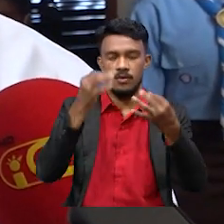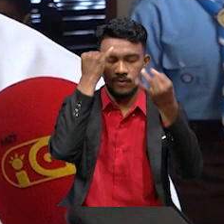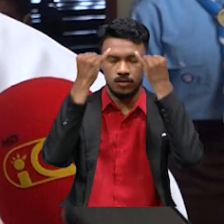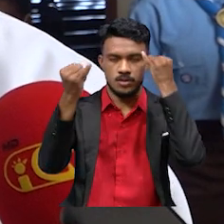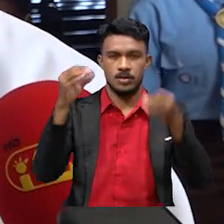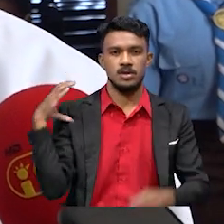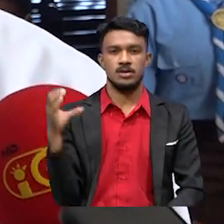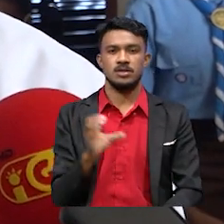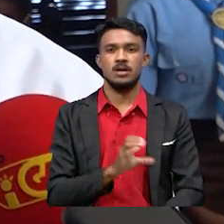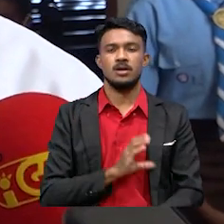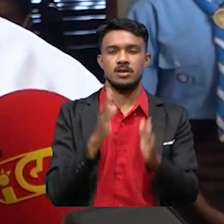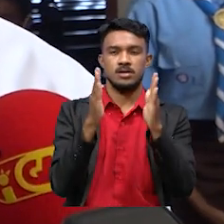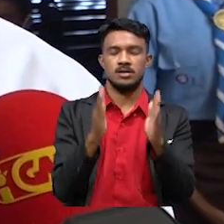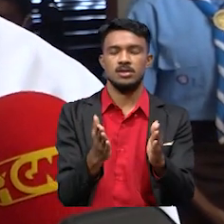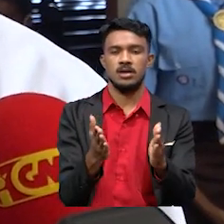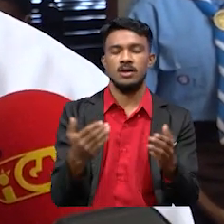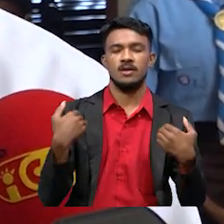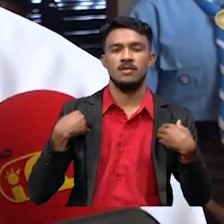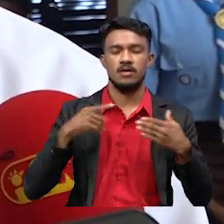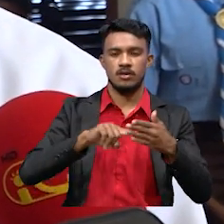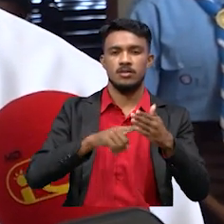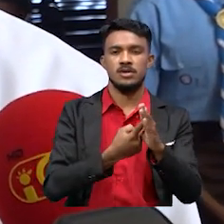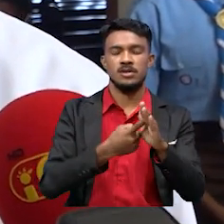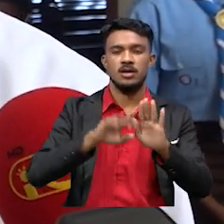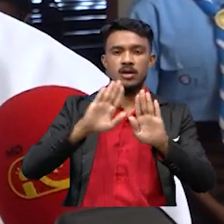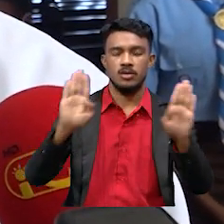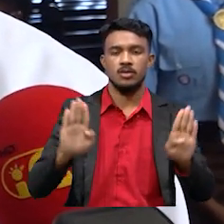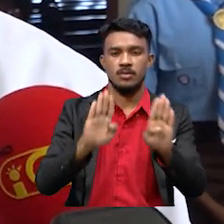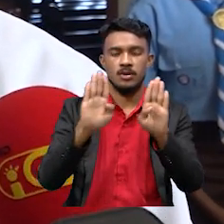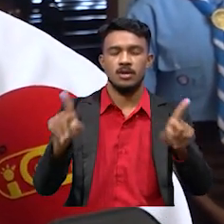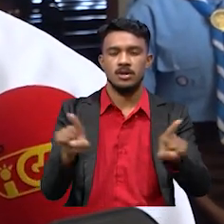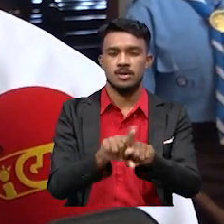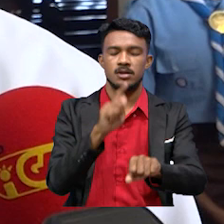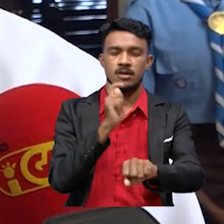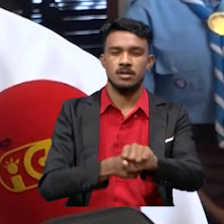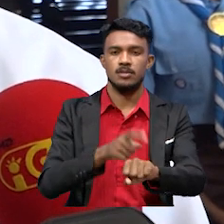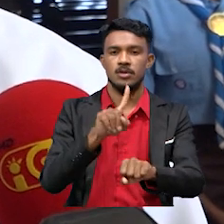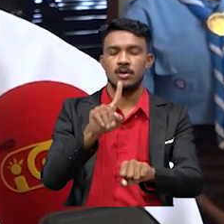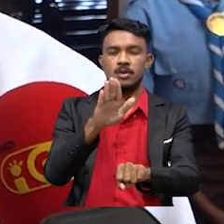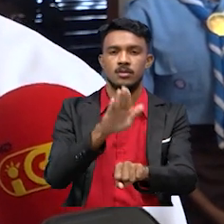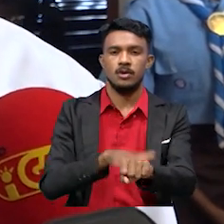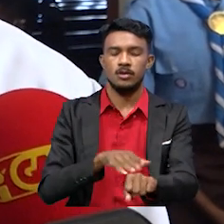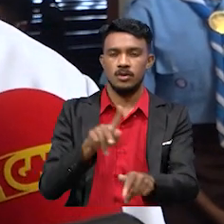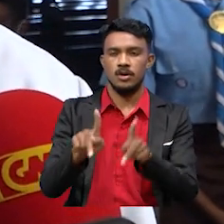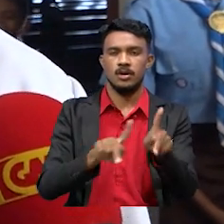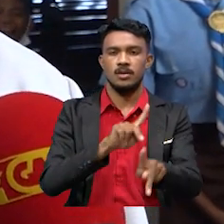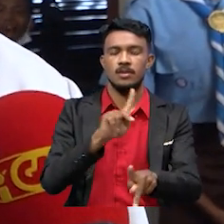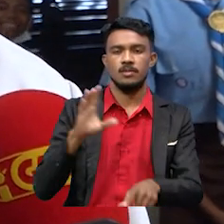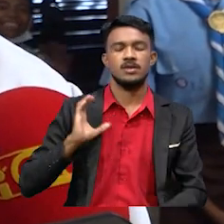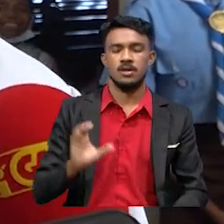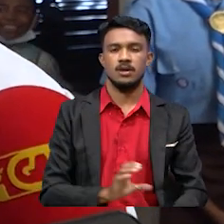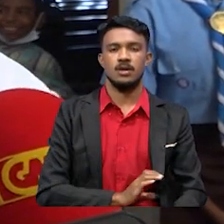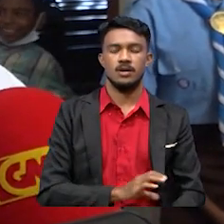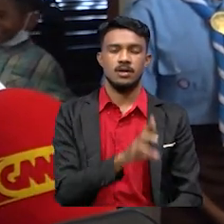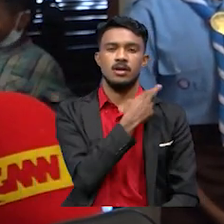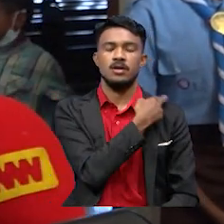iha hu domingo. E domingo nemo saimos nessa momento ida, convida o sarani católico hototo, atu a loro ainda